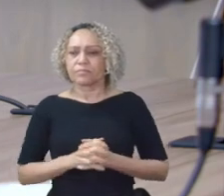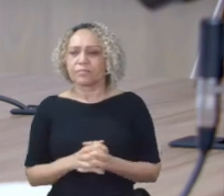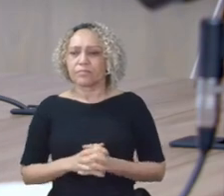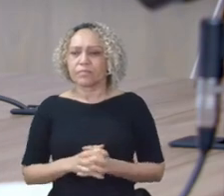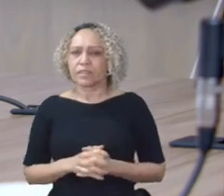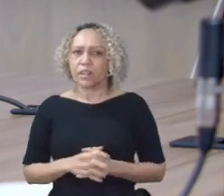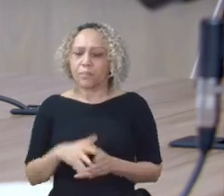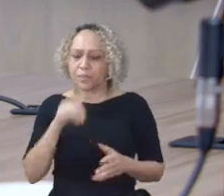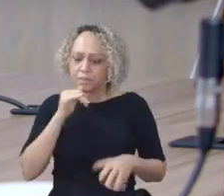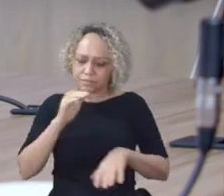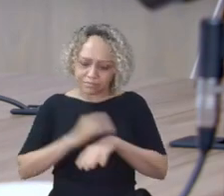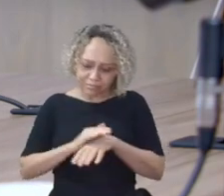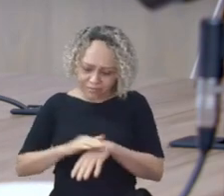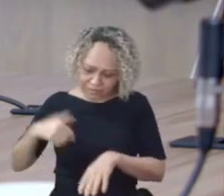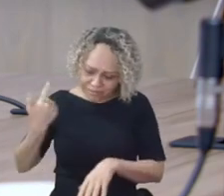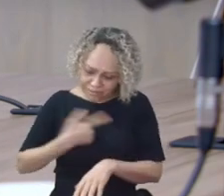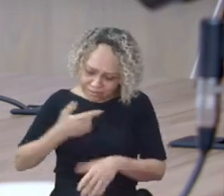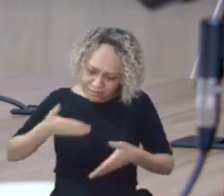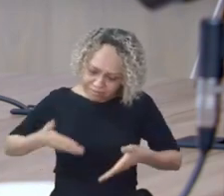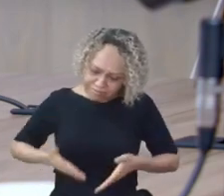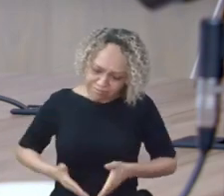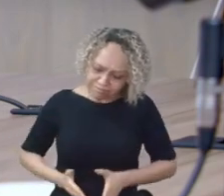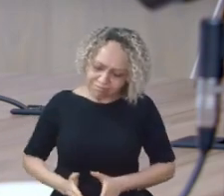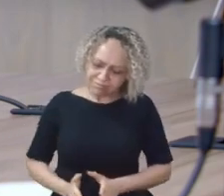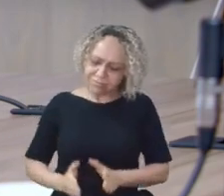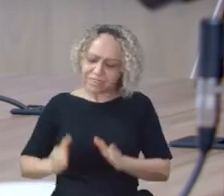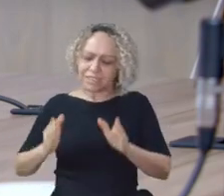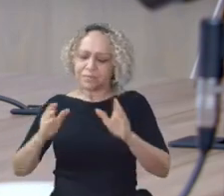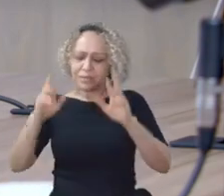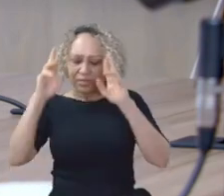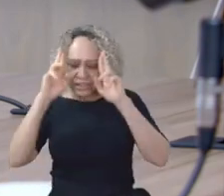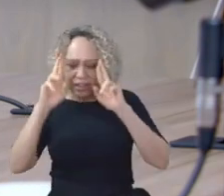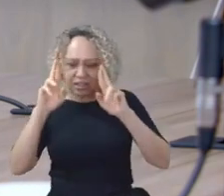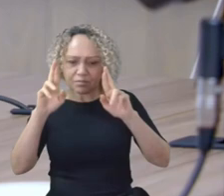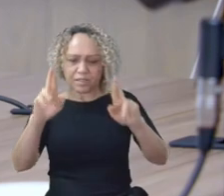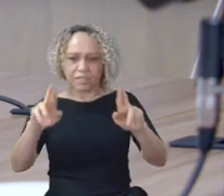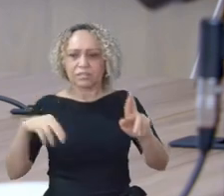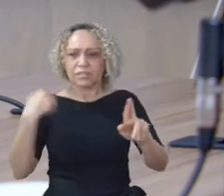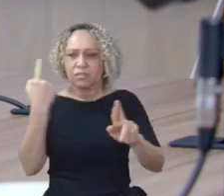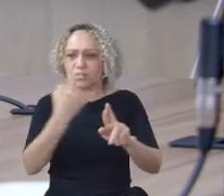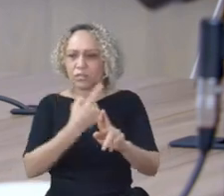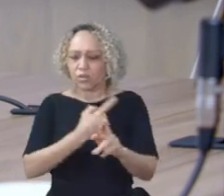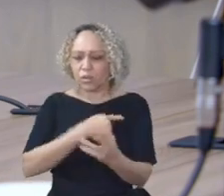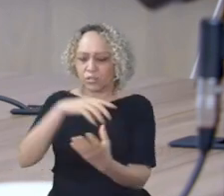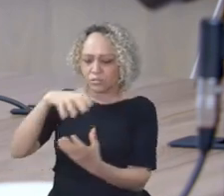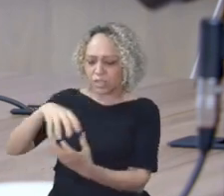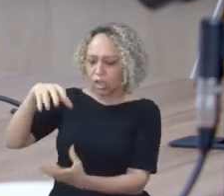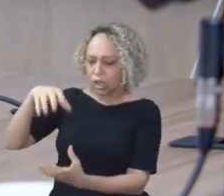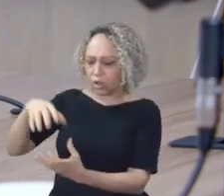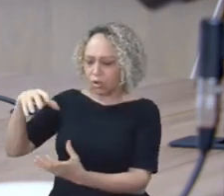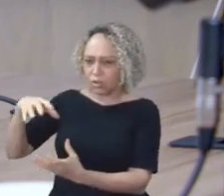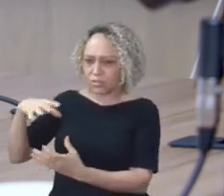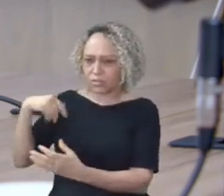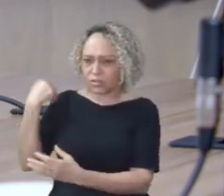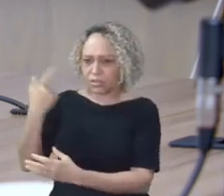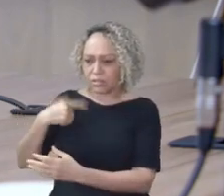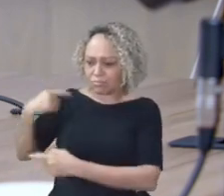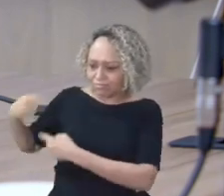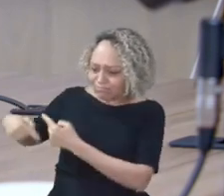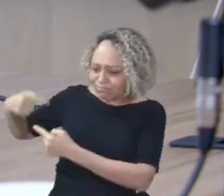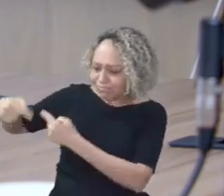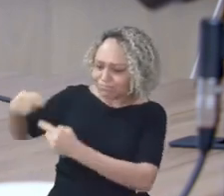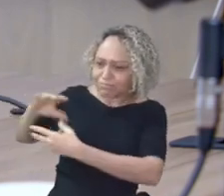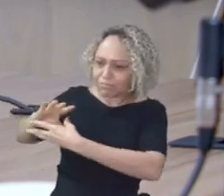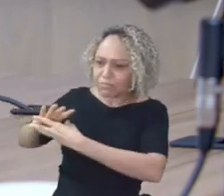de berço, digamos assim, a gente também tem muito respeito pelos nossos anciões, e óbvio que a gente também, ao chegar nesses espaços, também vai trazer toda a nossa